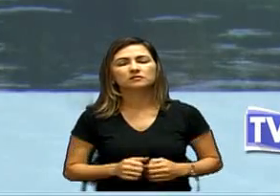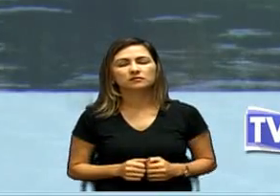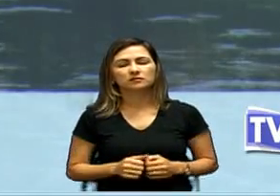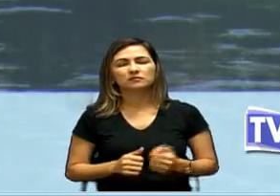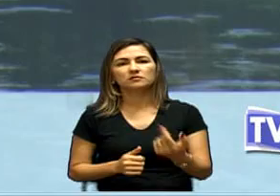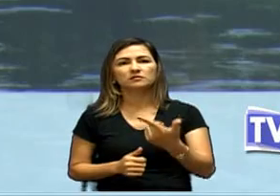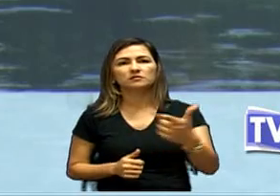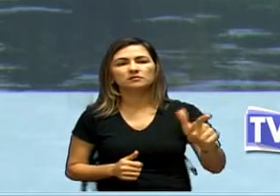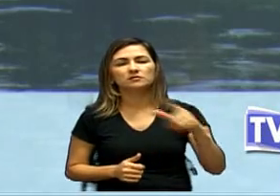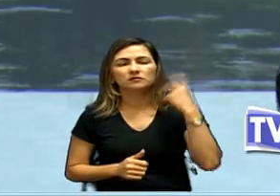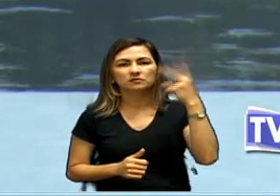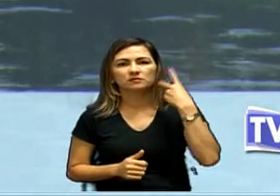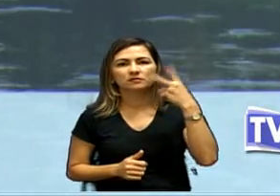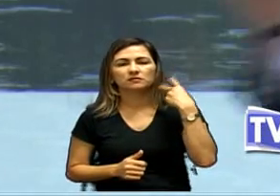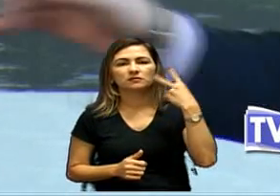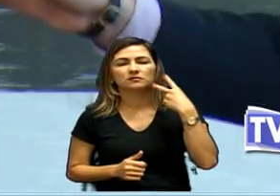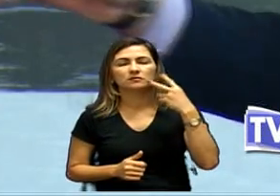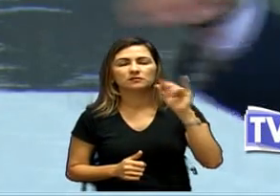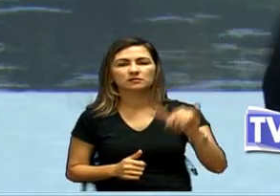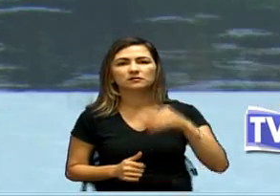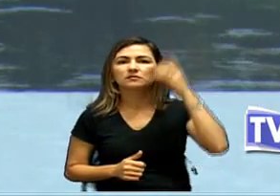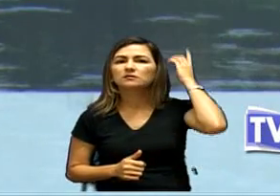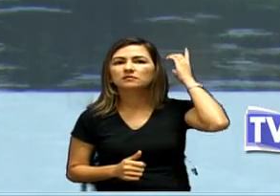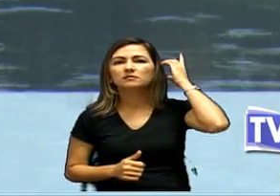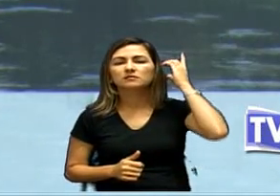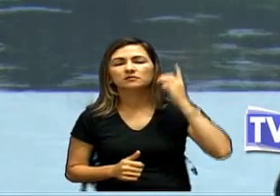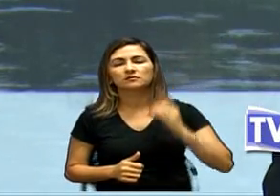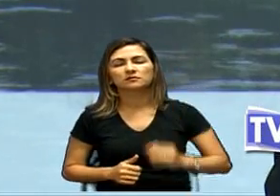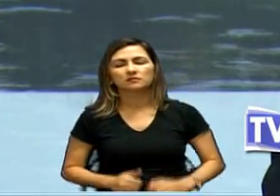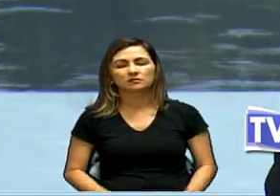vereador... acho que foi o João, depois o Fausto.